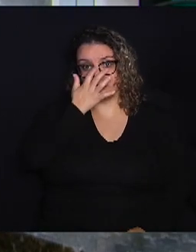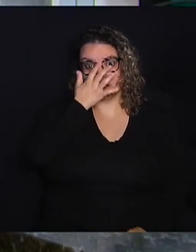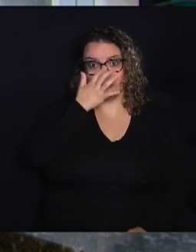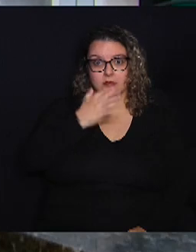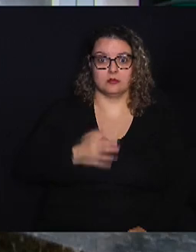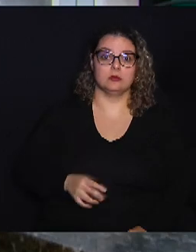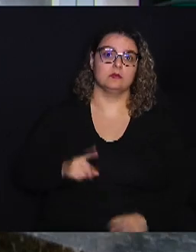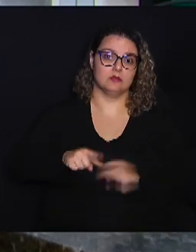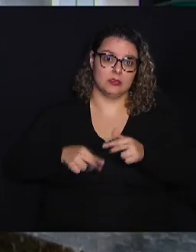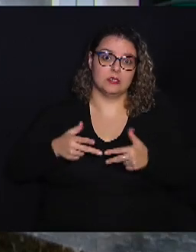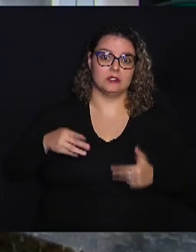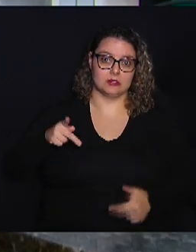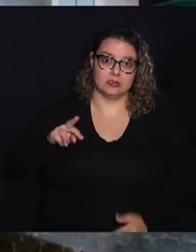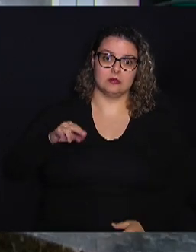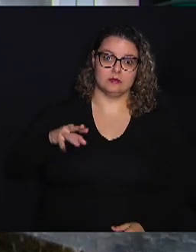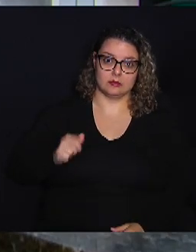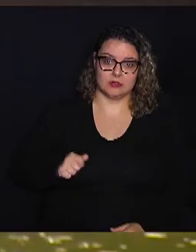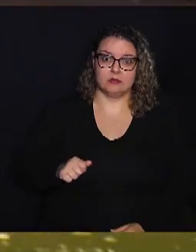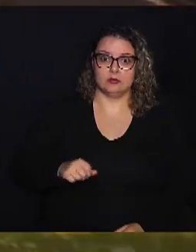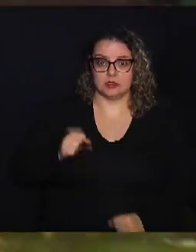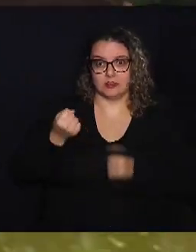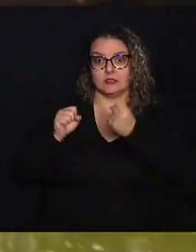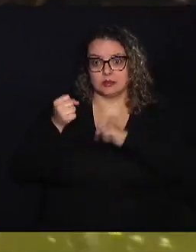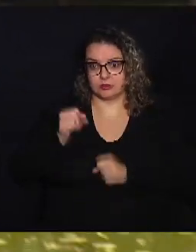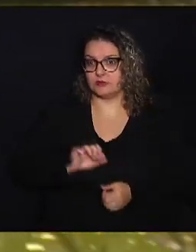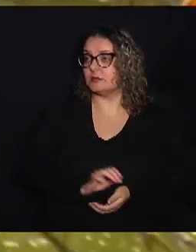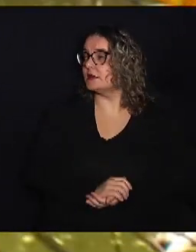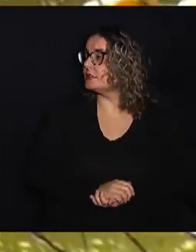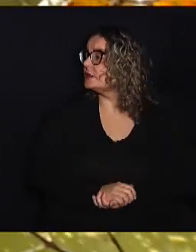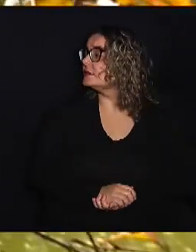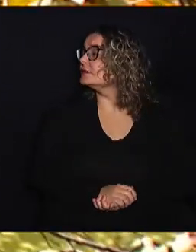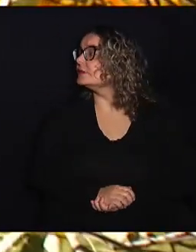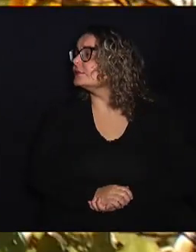principal matéria-prima ali dessas indústrias.